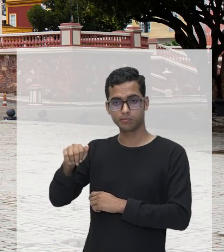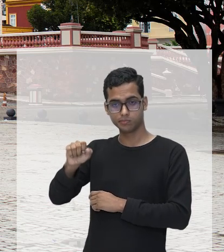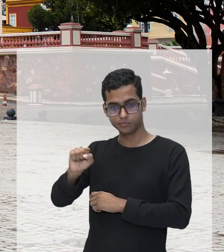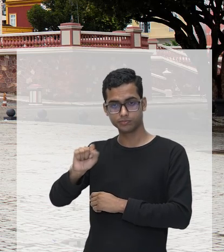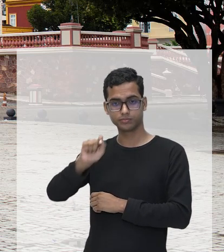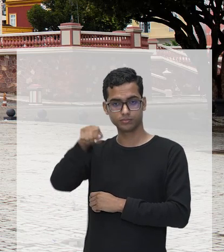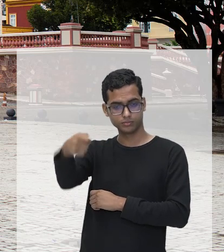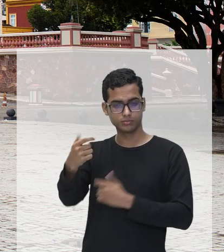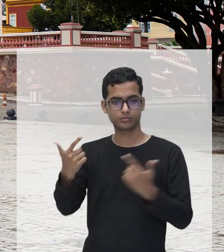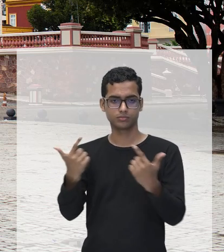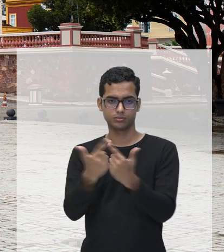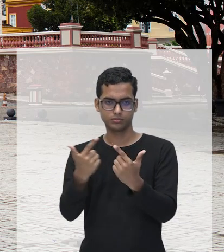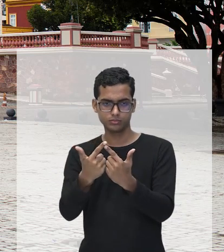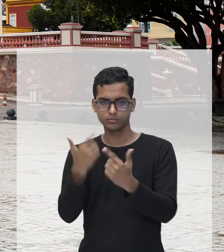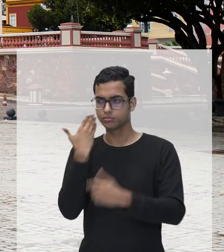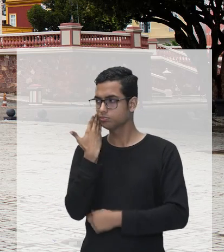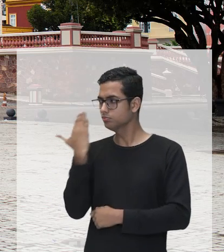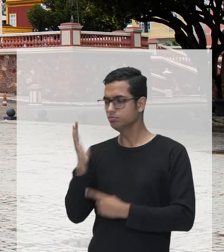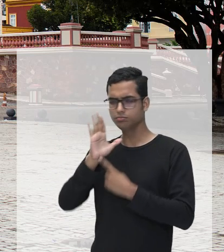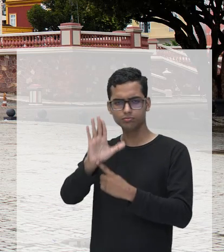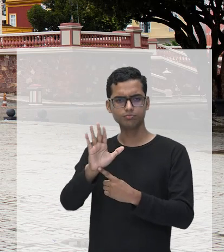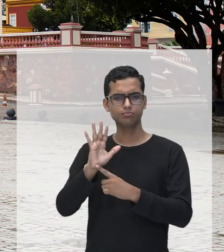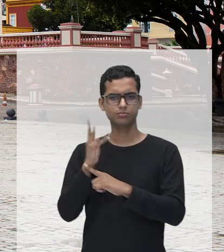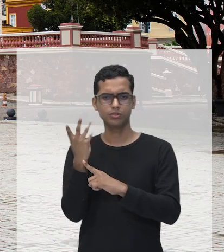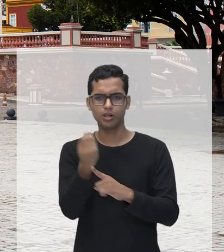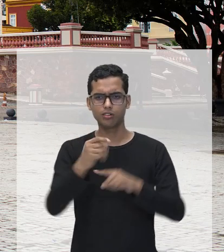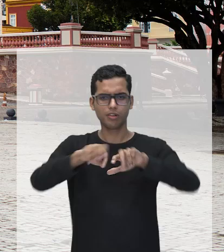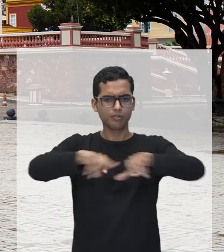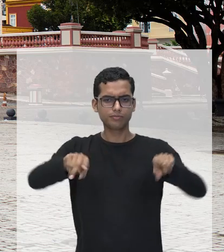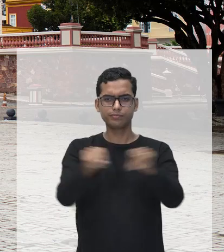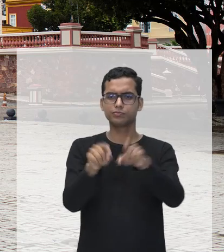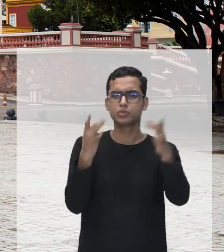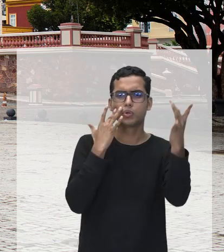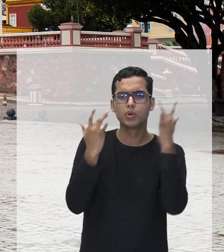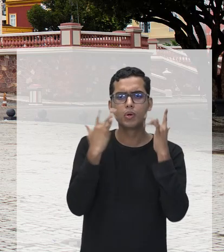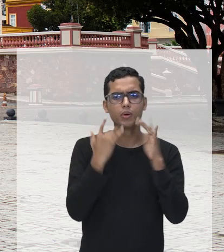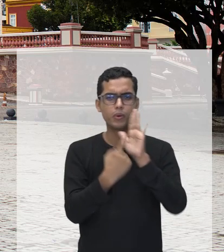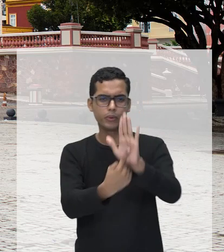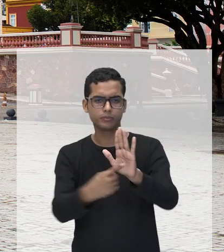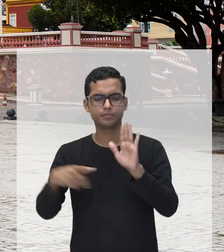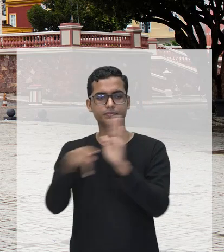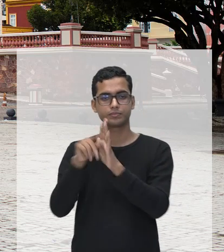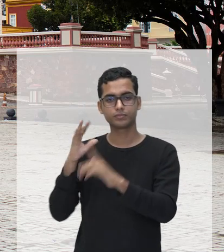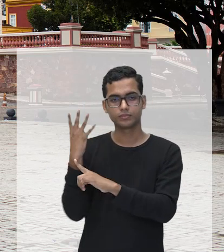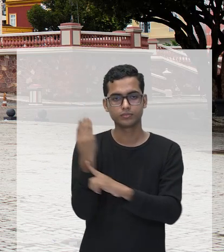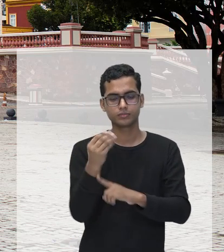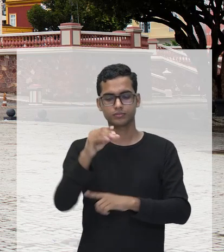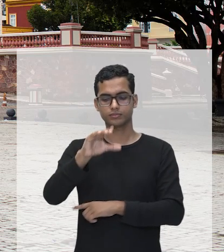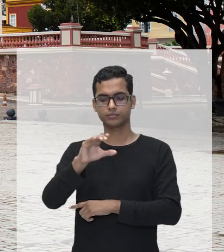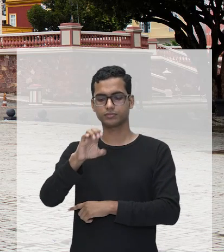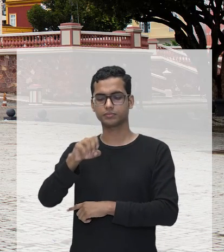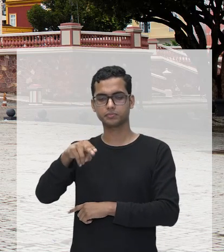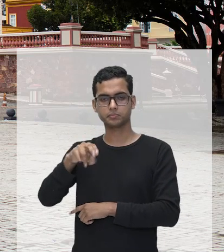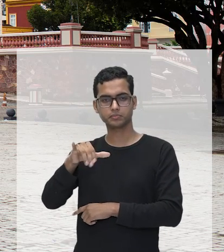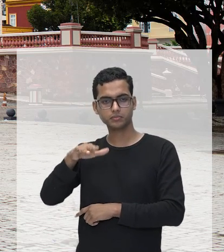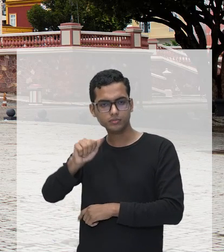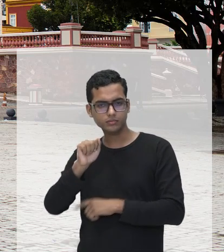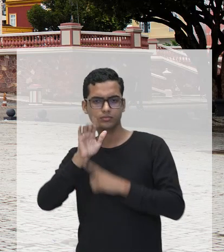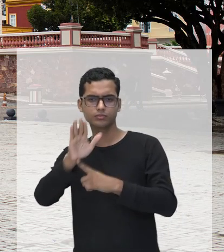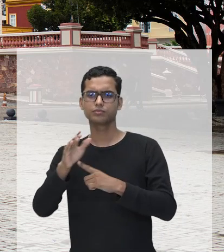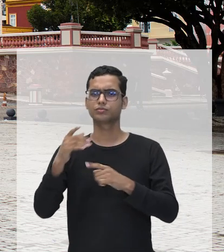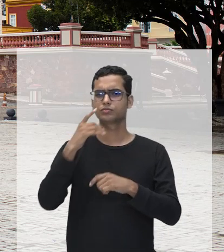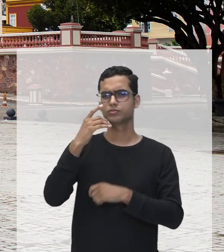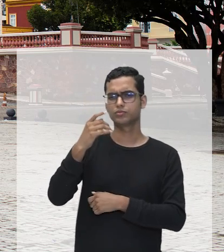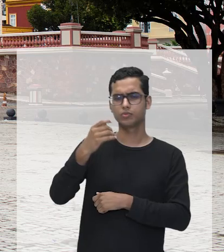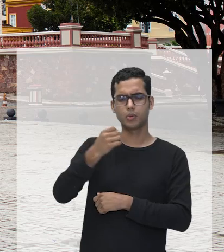manifestações artísticas, principalmente artes cênicas, ou seja, aqui nós temos apresentações de música,